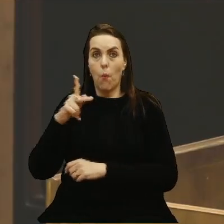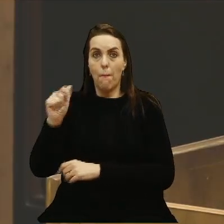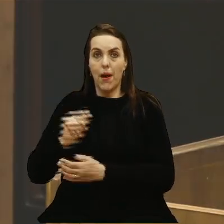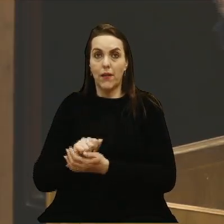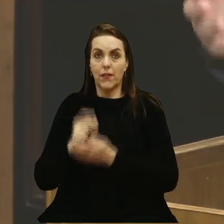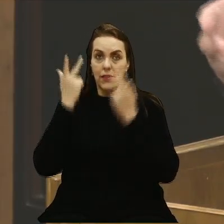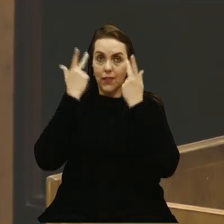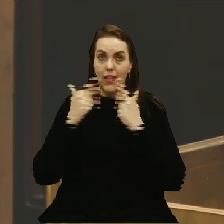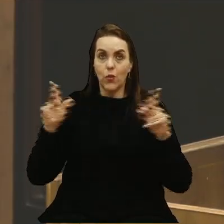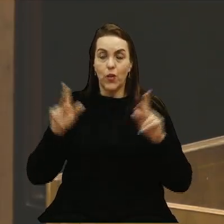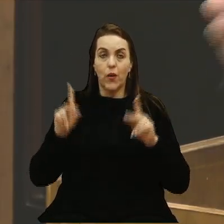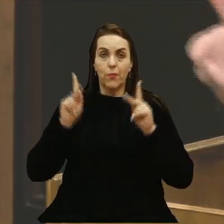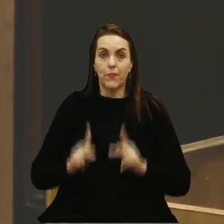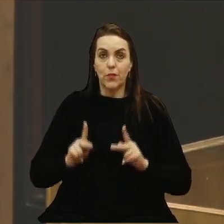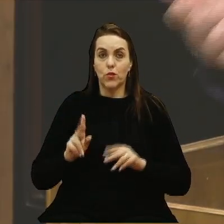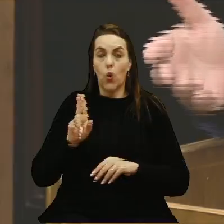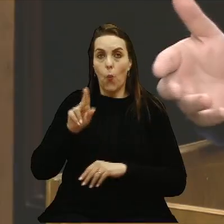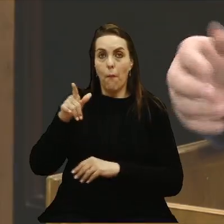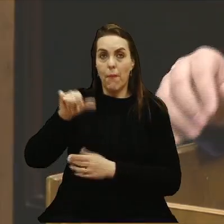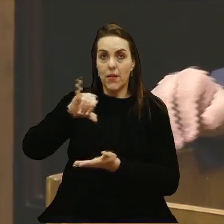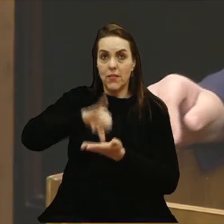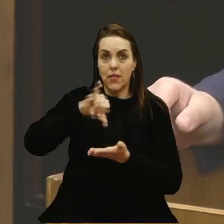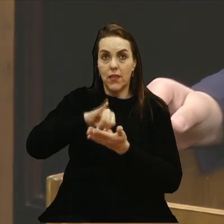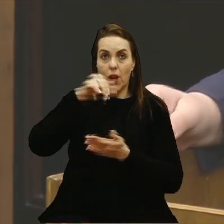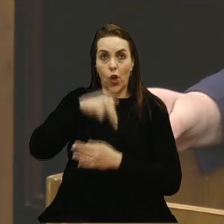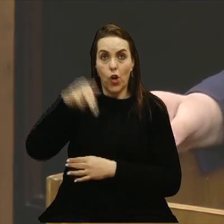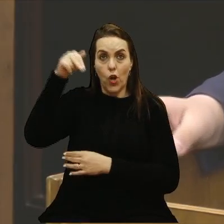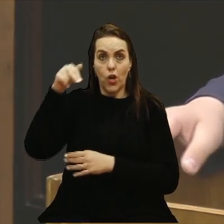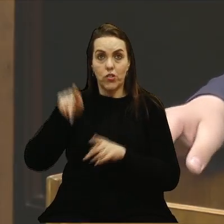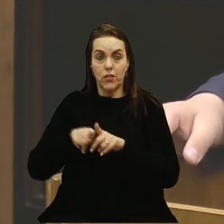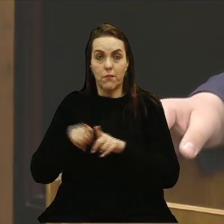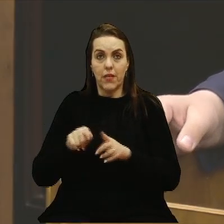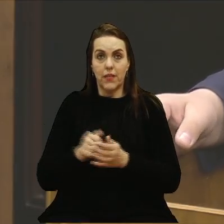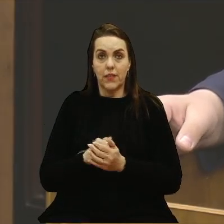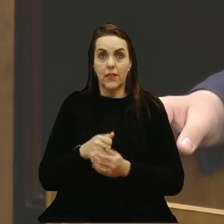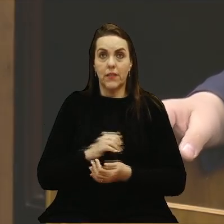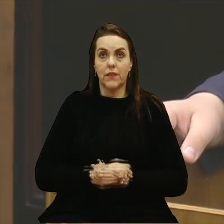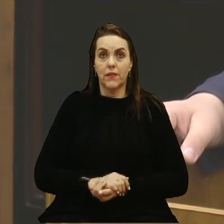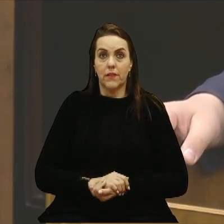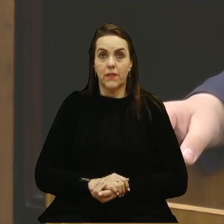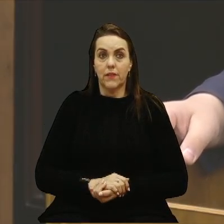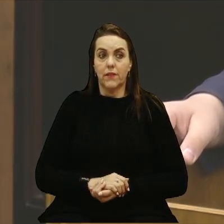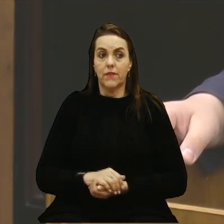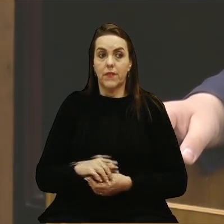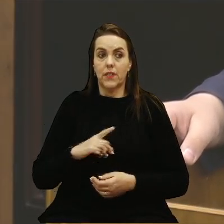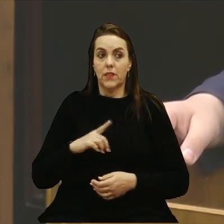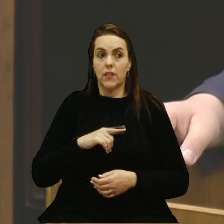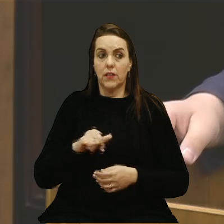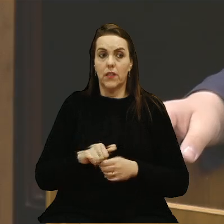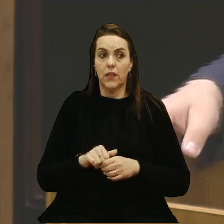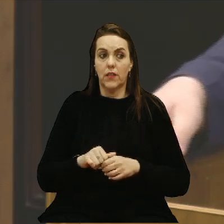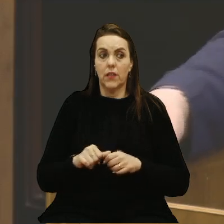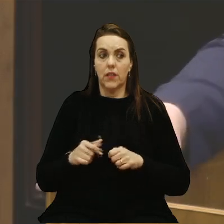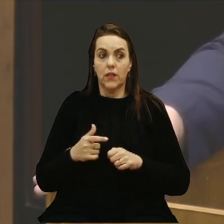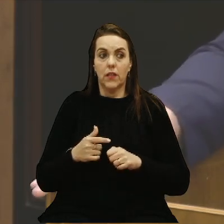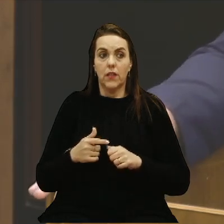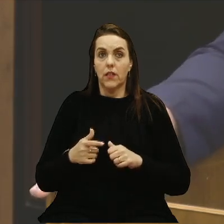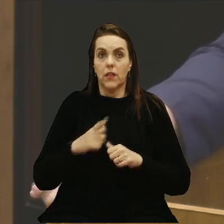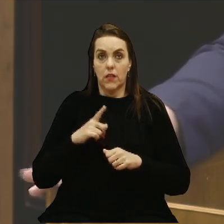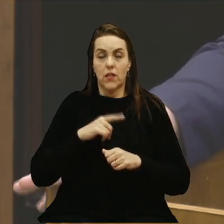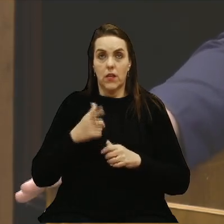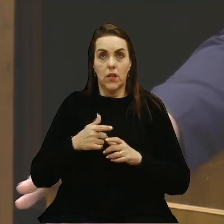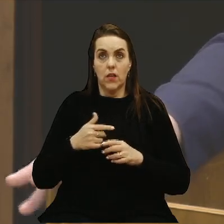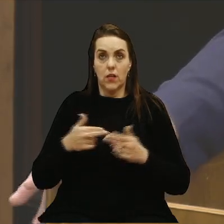natural que as pessoas vão procurar a UPA Central, a UPA Zona Norte, e aí não vão ter um atendimento devido lá na UPA justamente por conta dos números